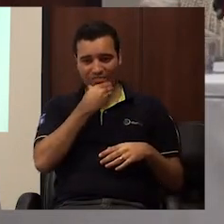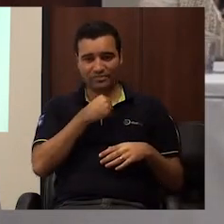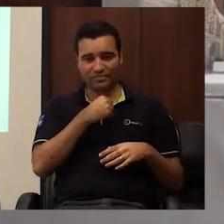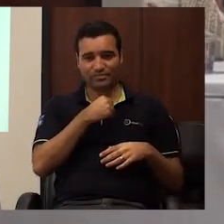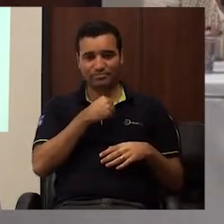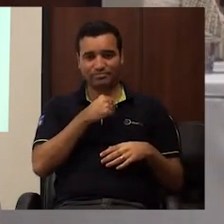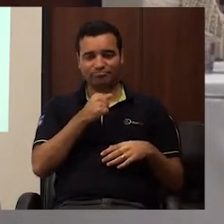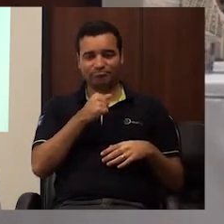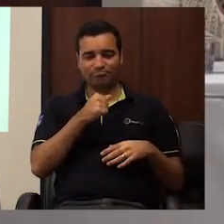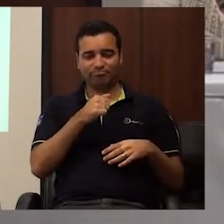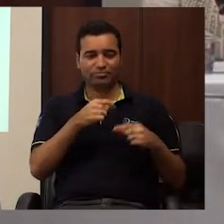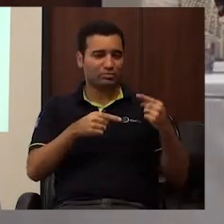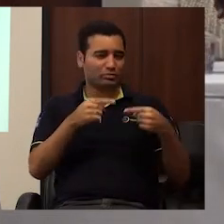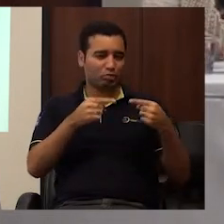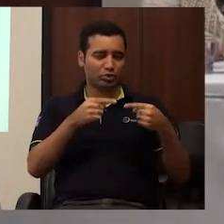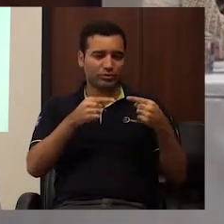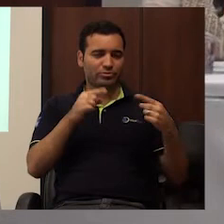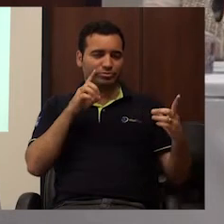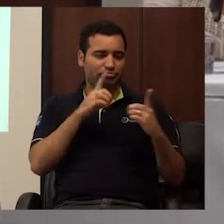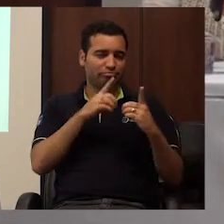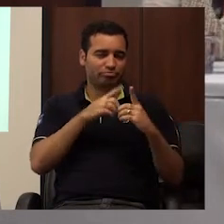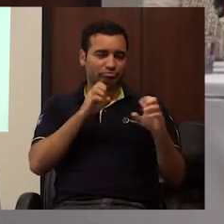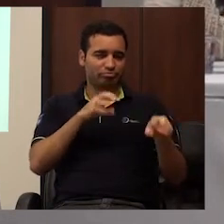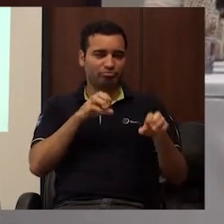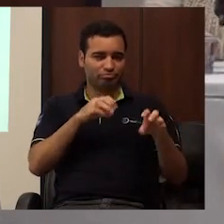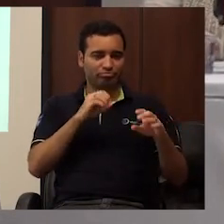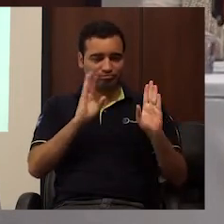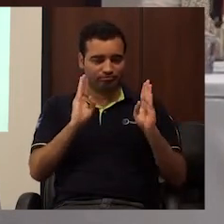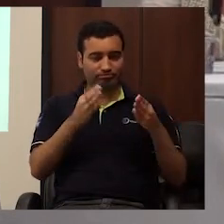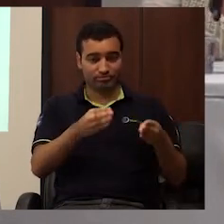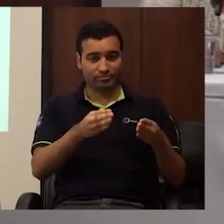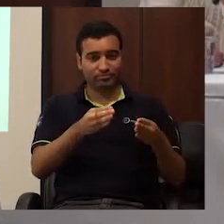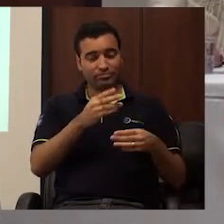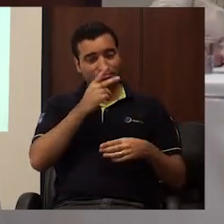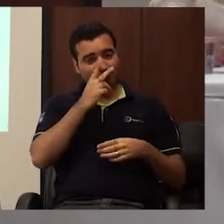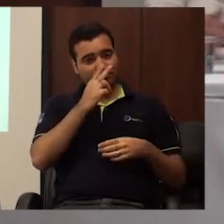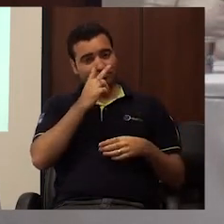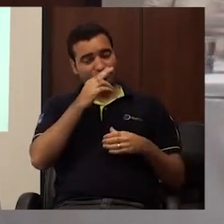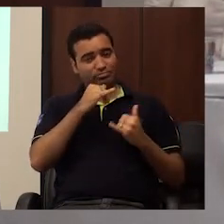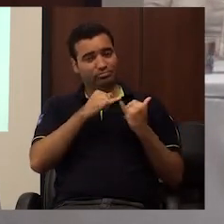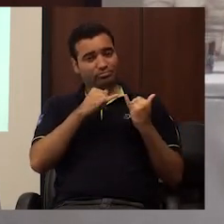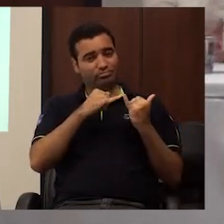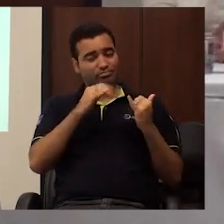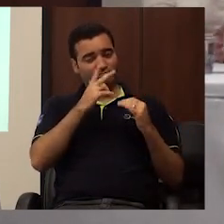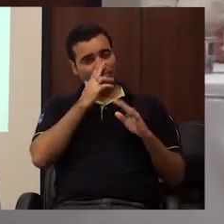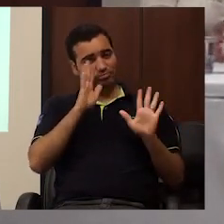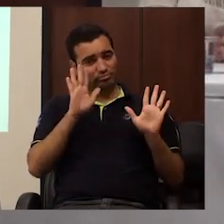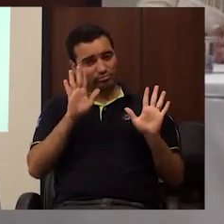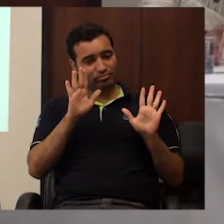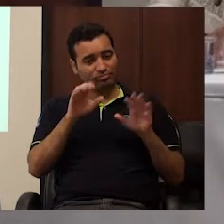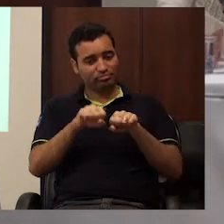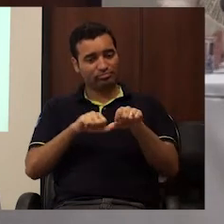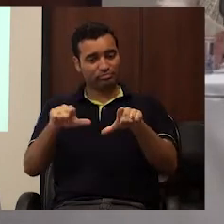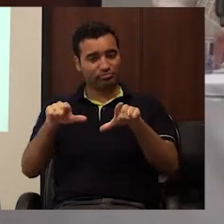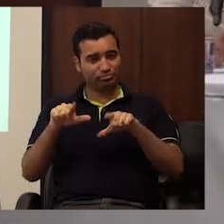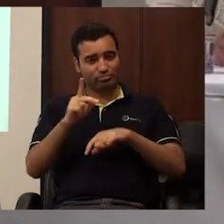nas políticas de atendimento educacional especializado, me parece que a formação do professor